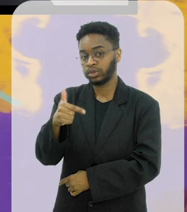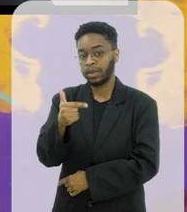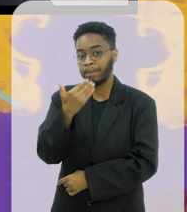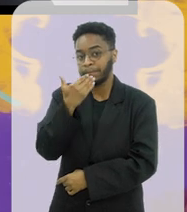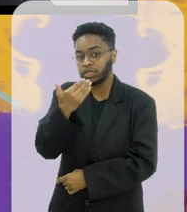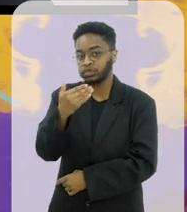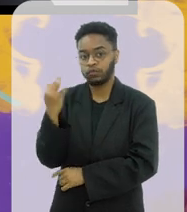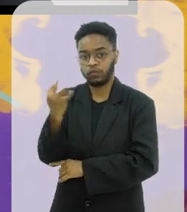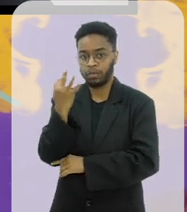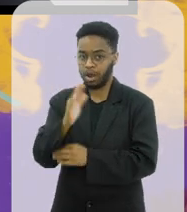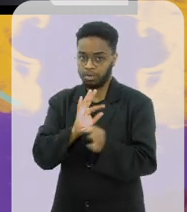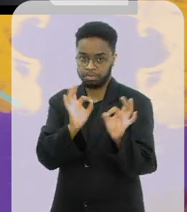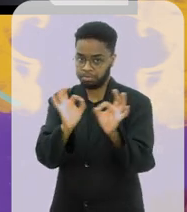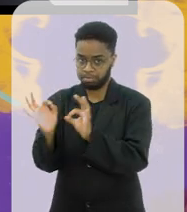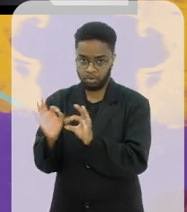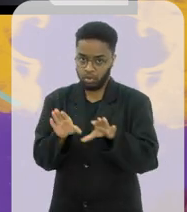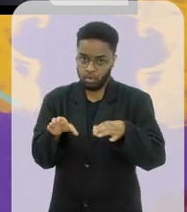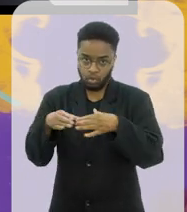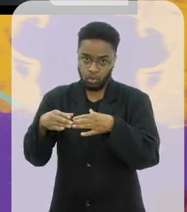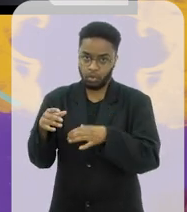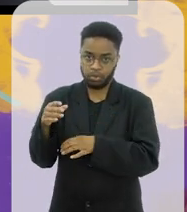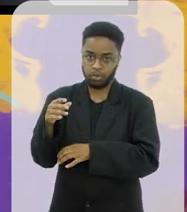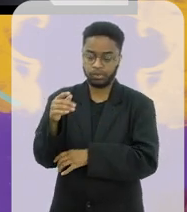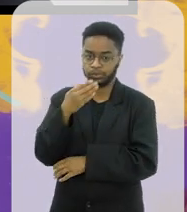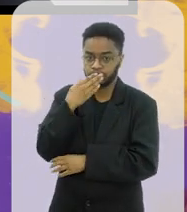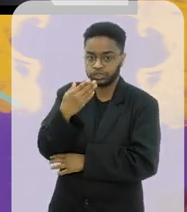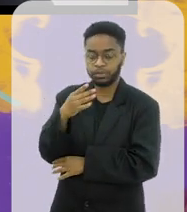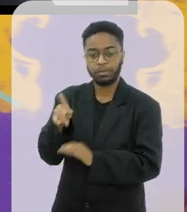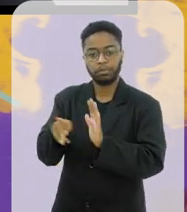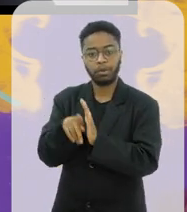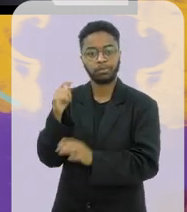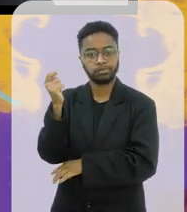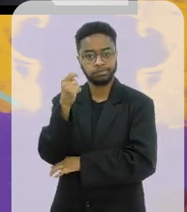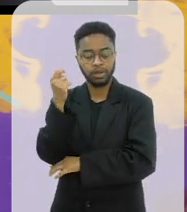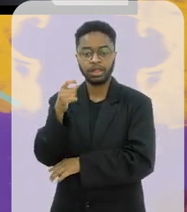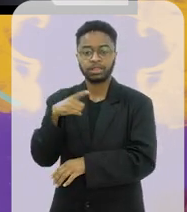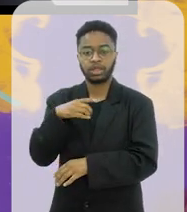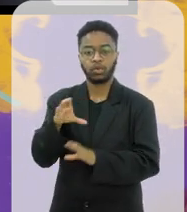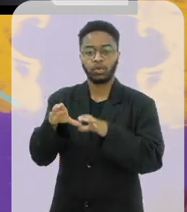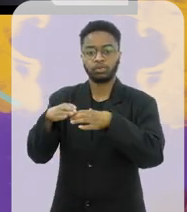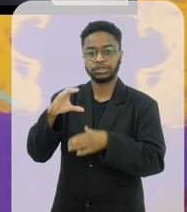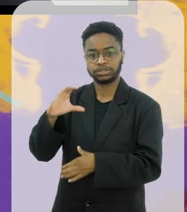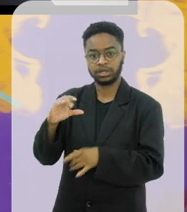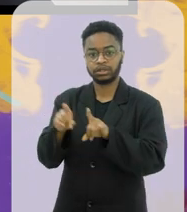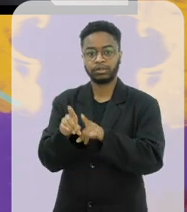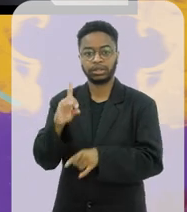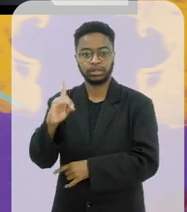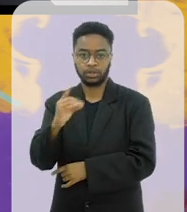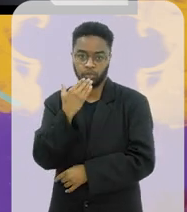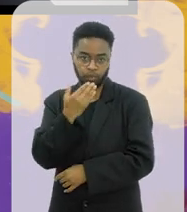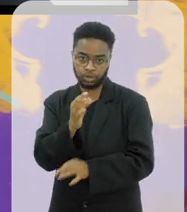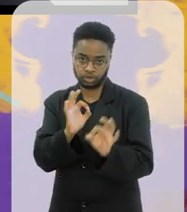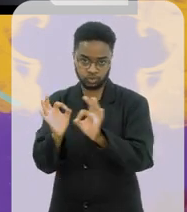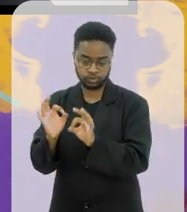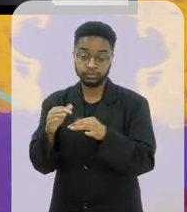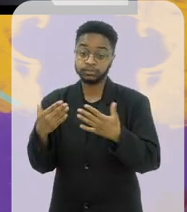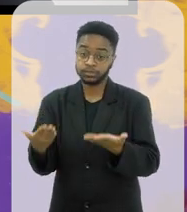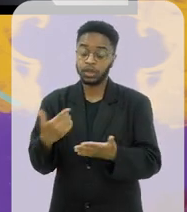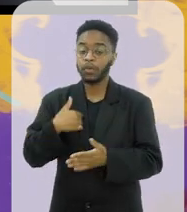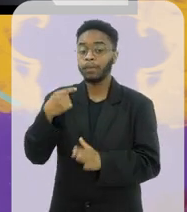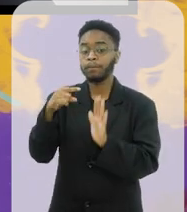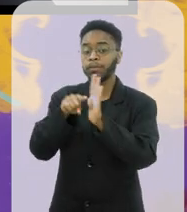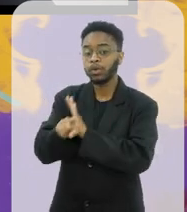formal desses clubes do Rio Grande do Sul que estão tanto na série C como na série D. Eu pergunto para você, qual é a